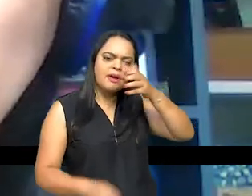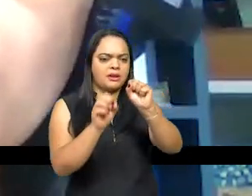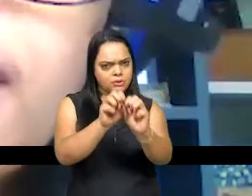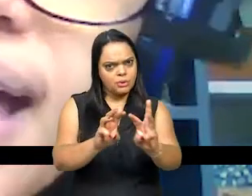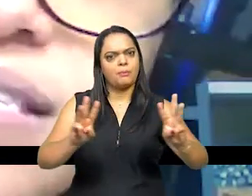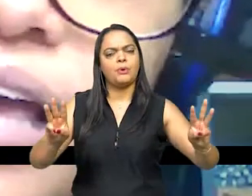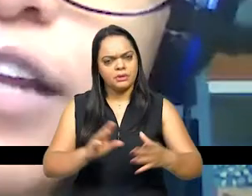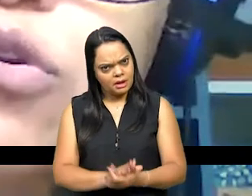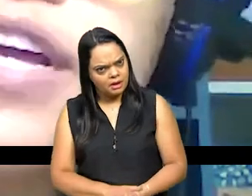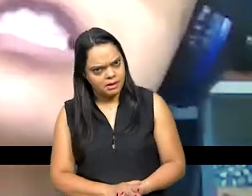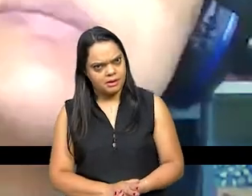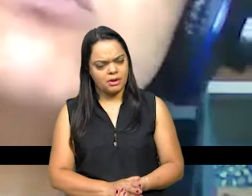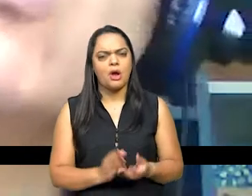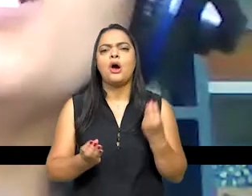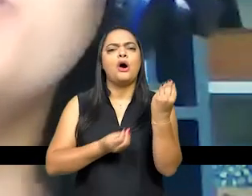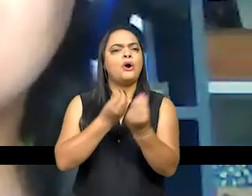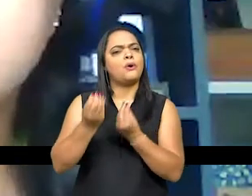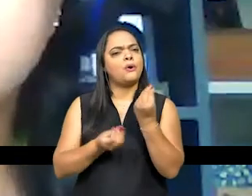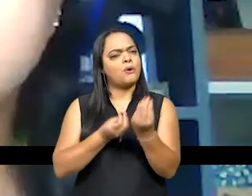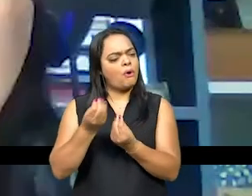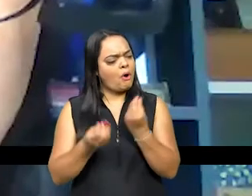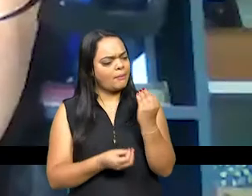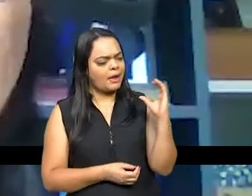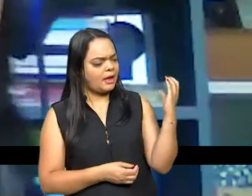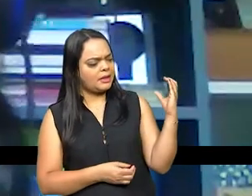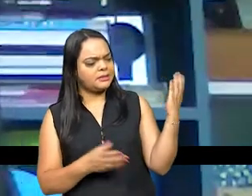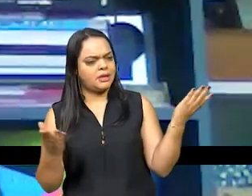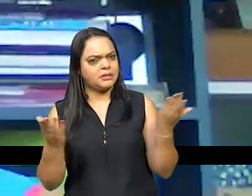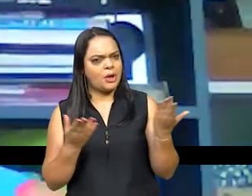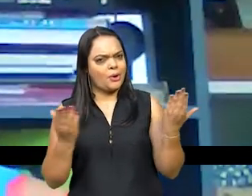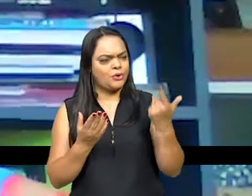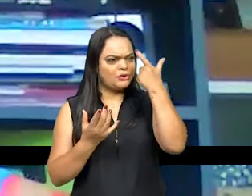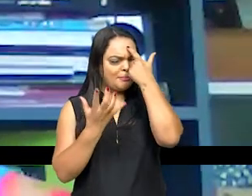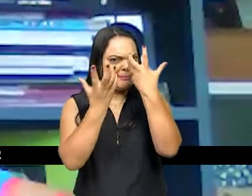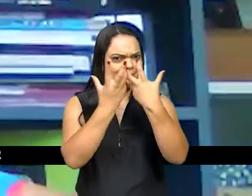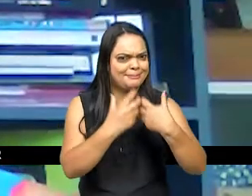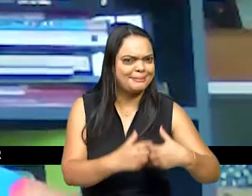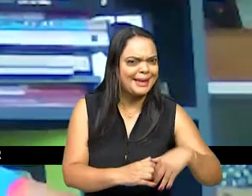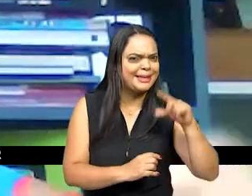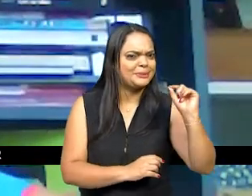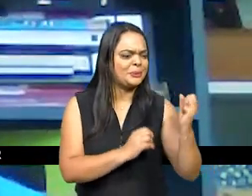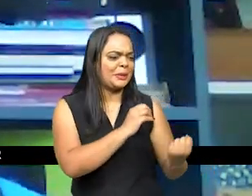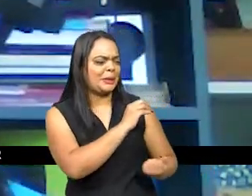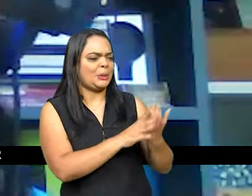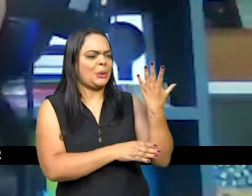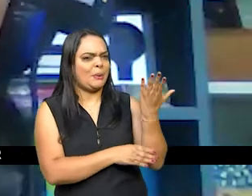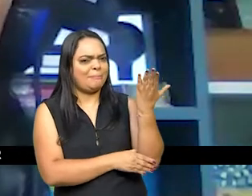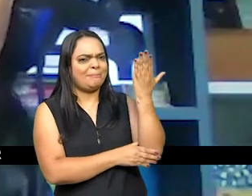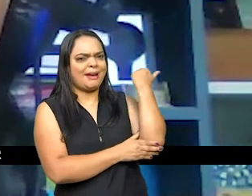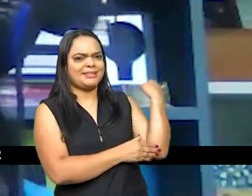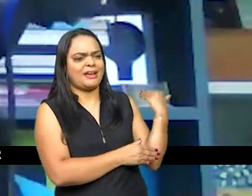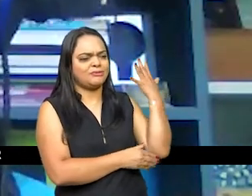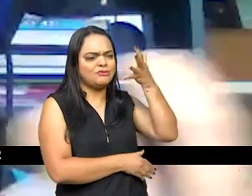Bicentenário. Como que esta área do conhecimento olha para si hoje, como ela se pensa, como ela vê a sua agência na produção